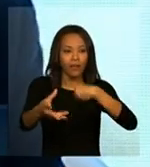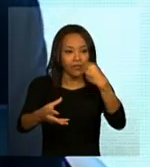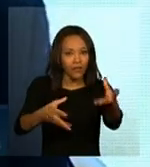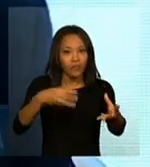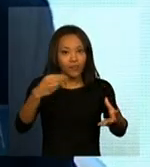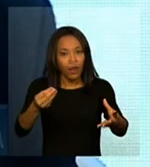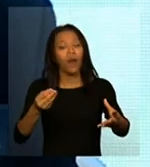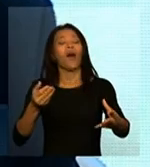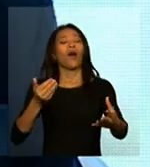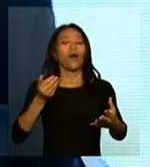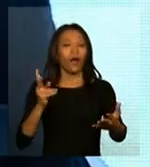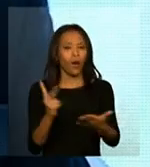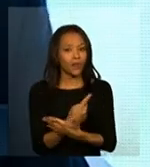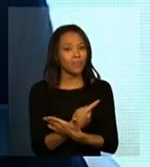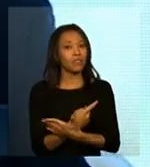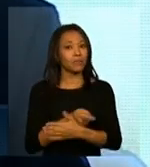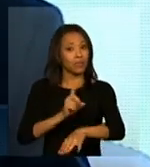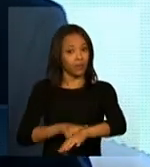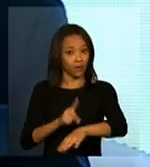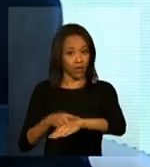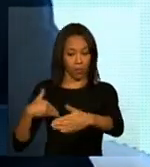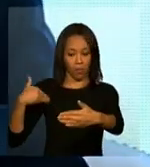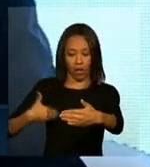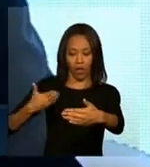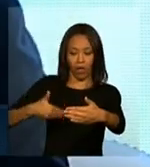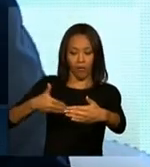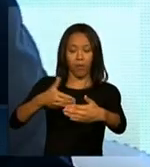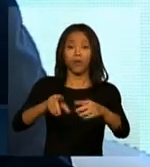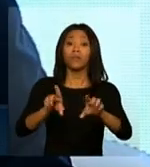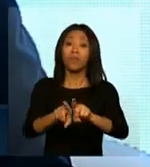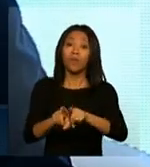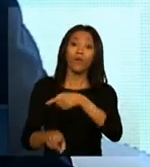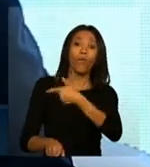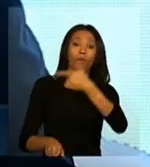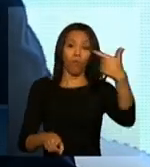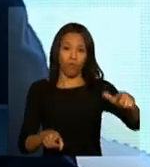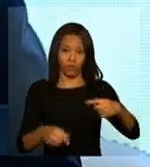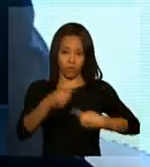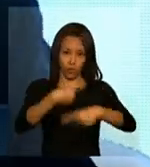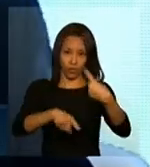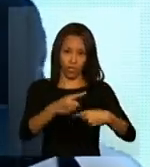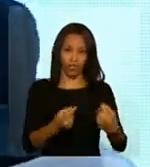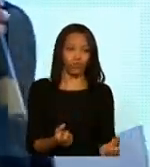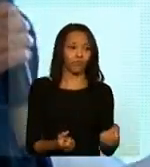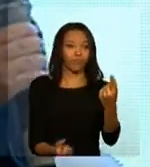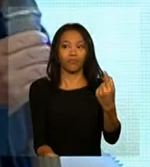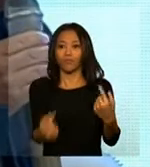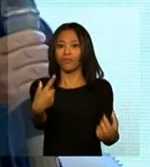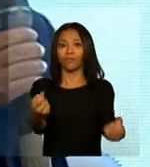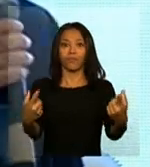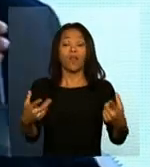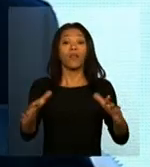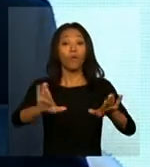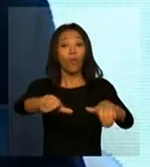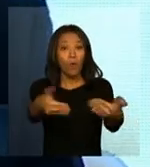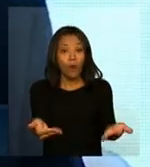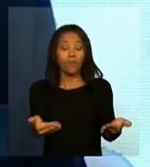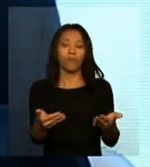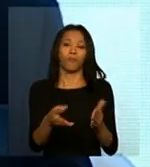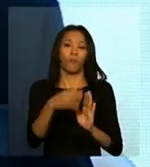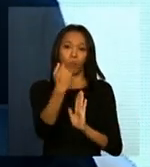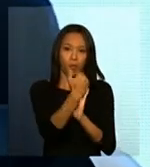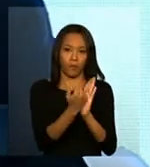aconteceu nesse processo, né? E também outras políticas públicas. Quando o PAA começou, nós